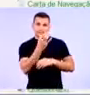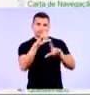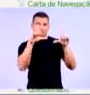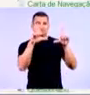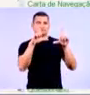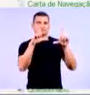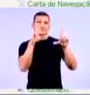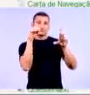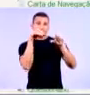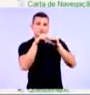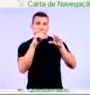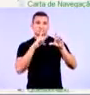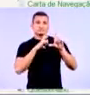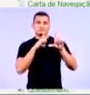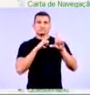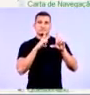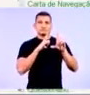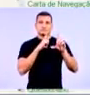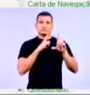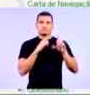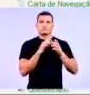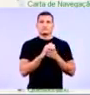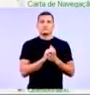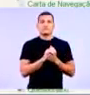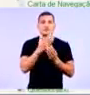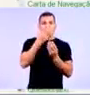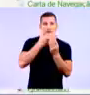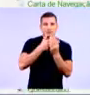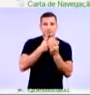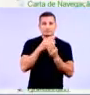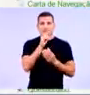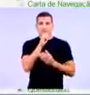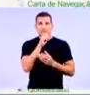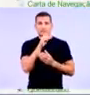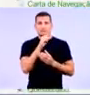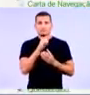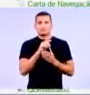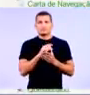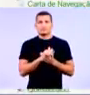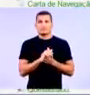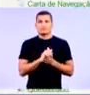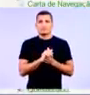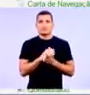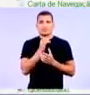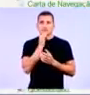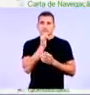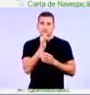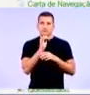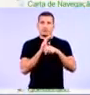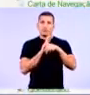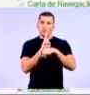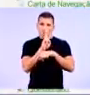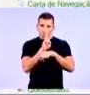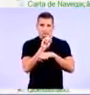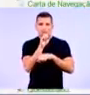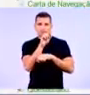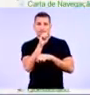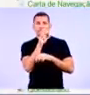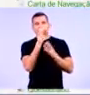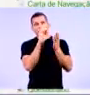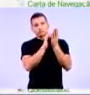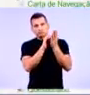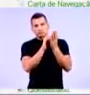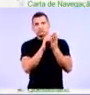dentro dessa caixa de diálogo, né? O arquivo, no caso, se tiver em Word, vai aparecer a extensão .doc